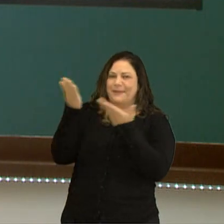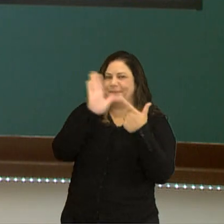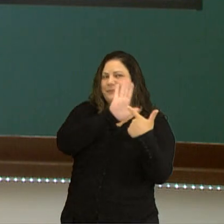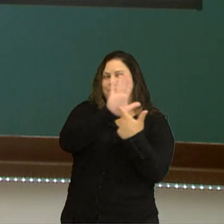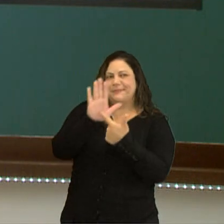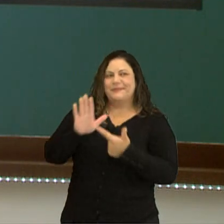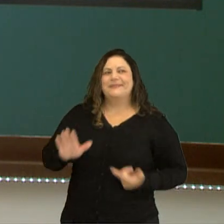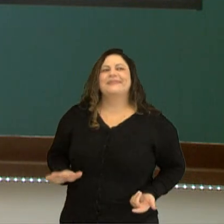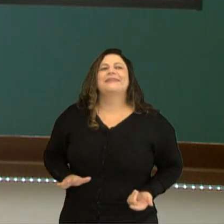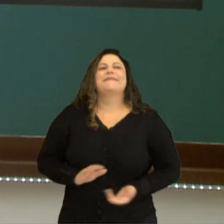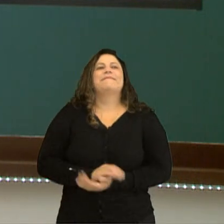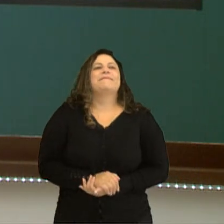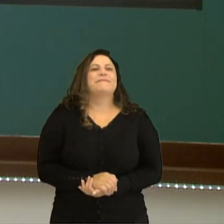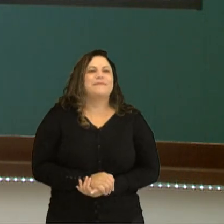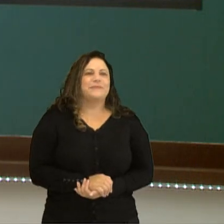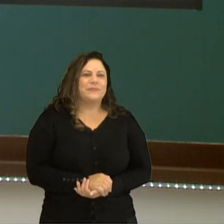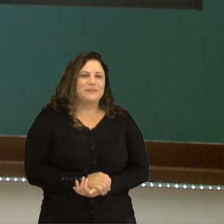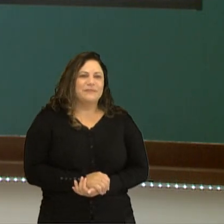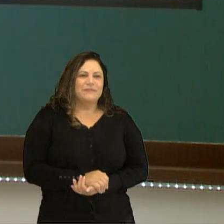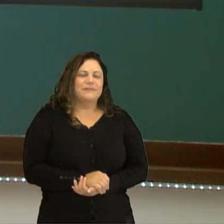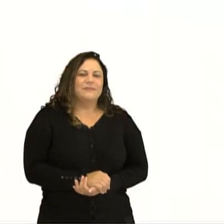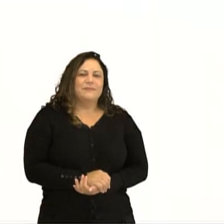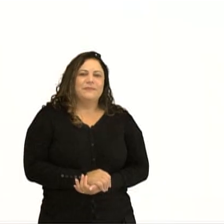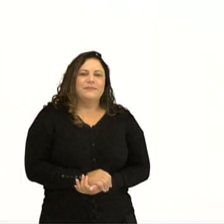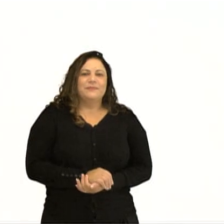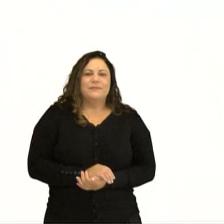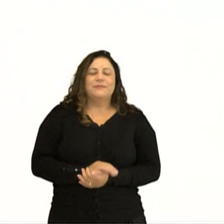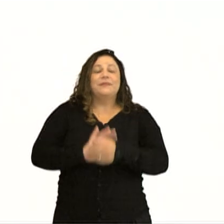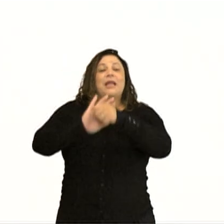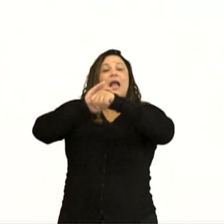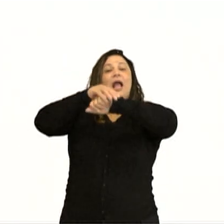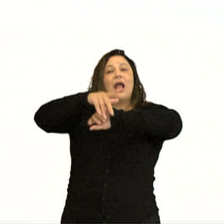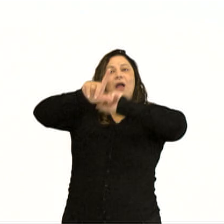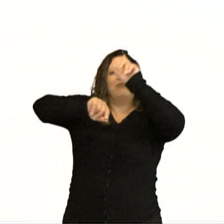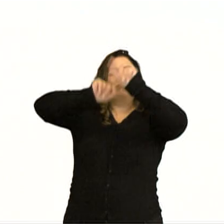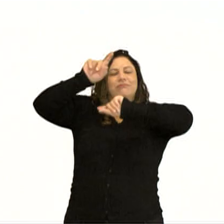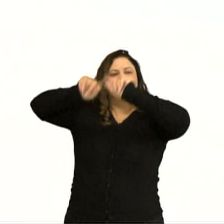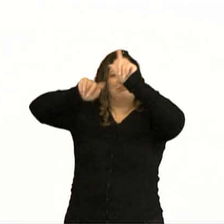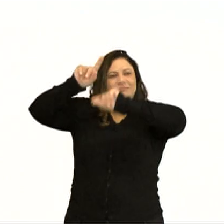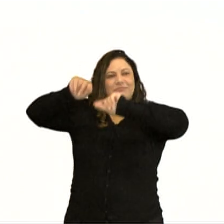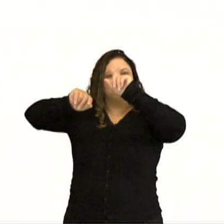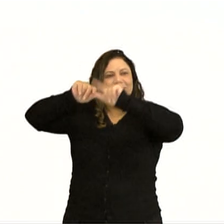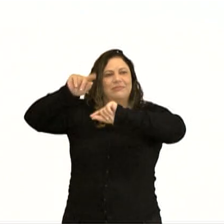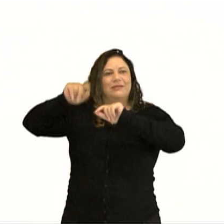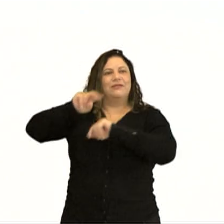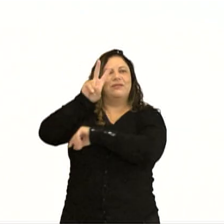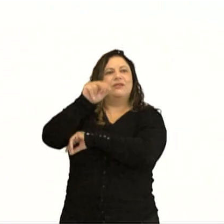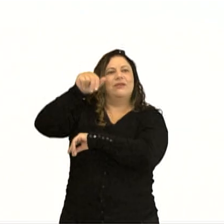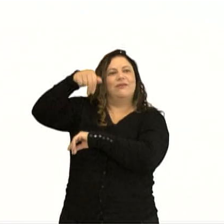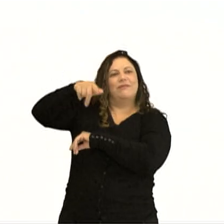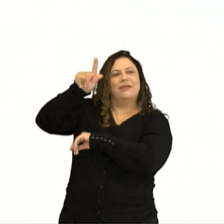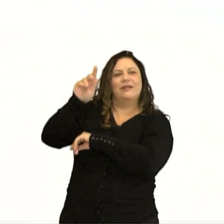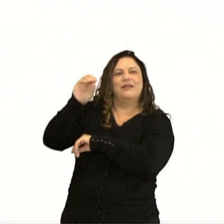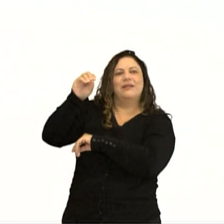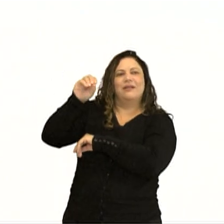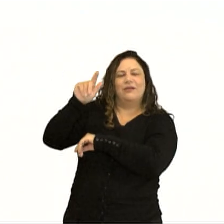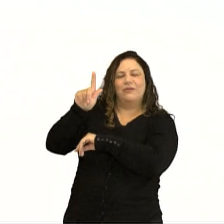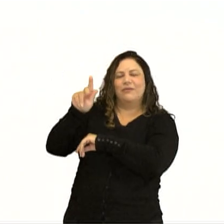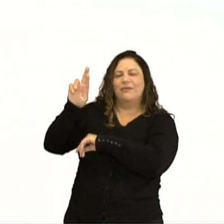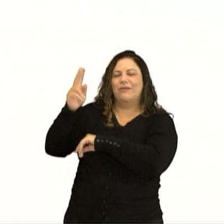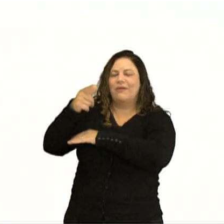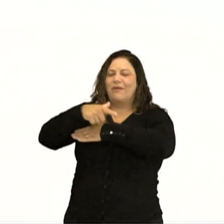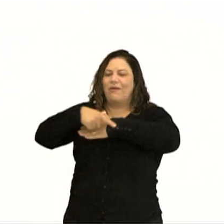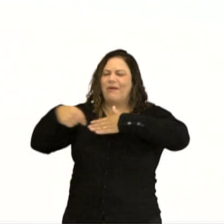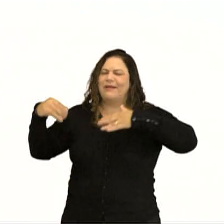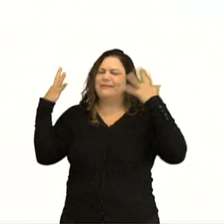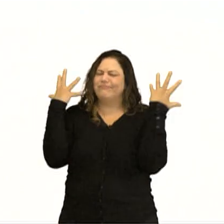vocês. Aqui eu trouxe para vocês A Noite Estrelada de Van Gogh, Vincent Van Gogh. Olha só que lindo, que belíssimo